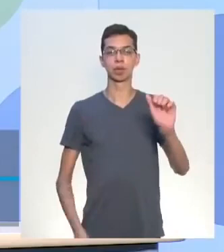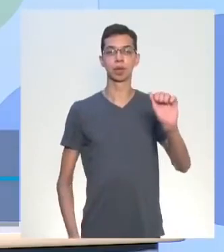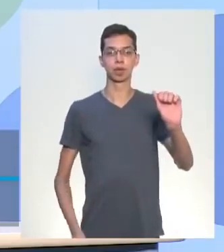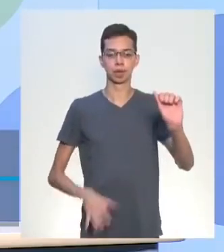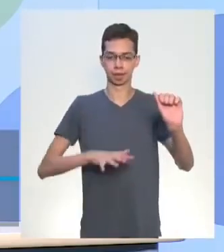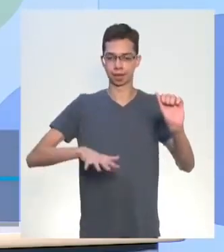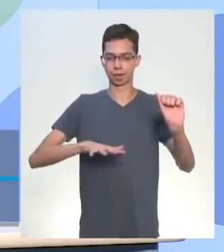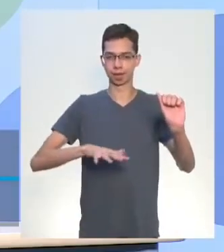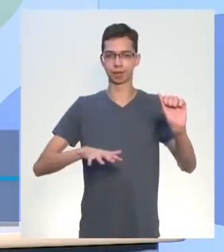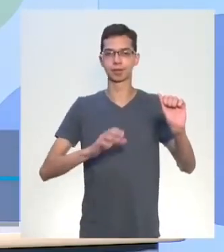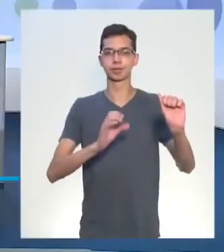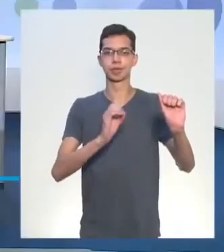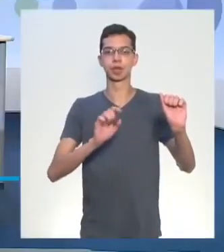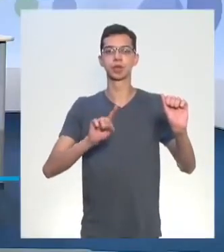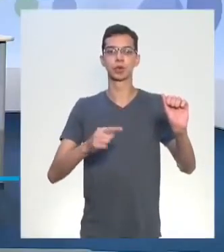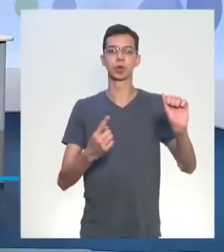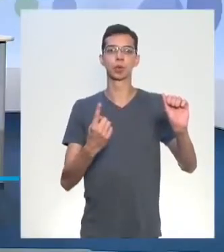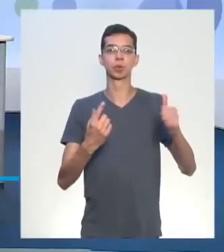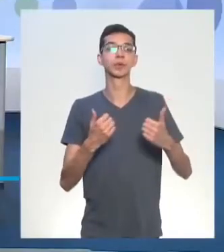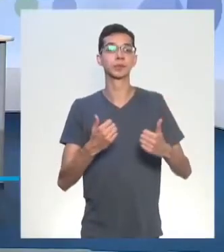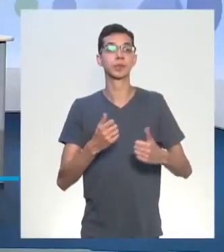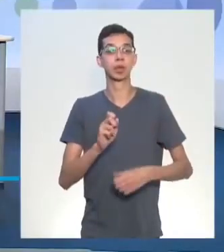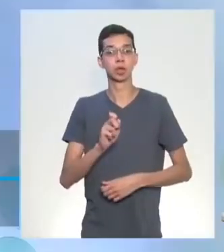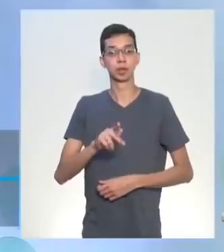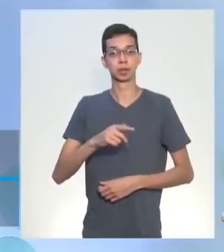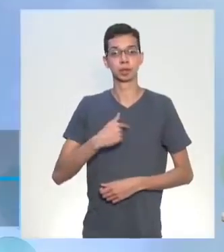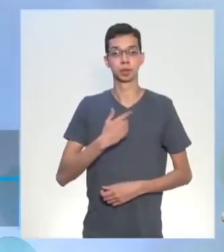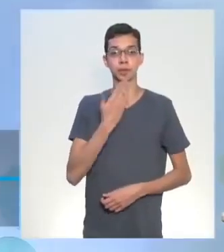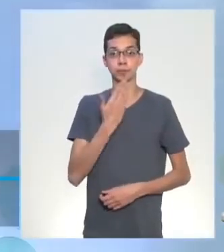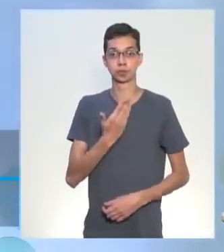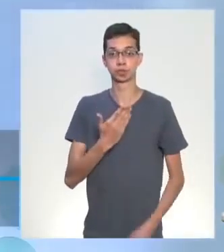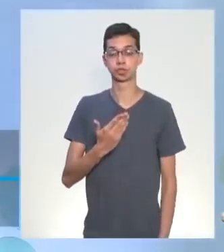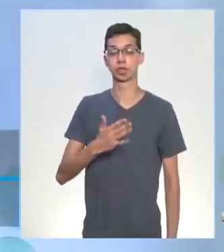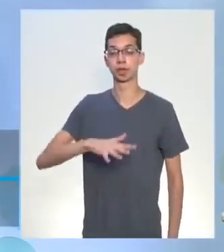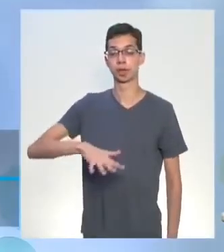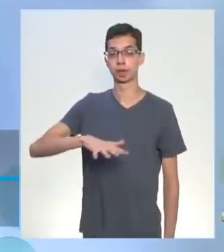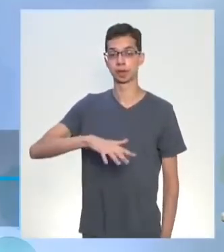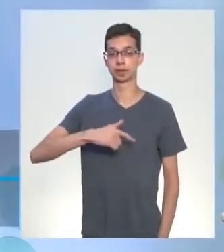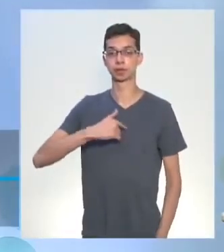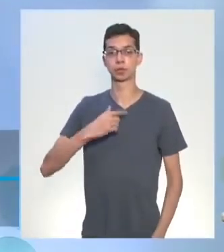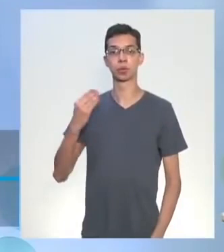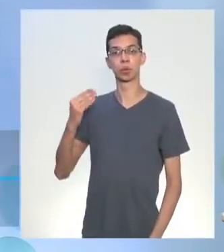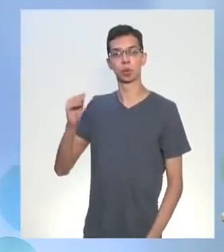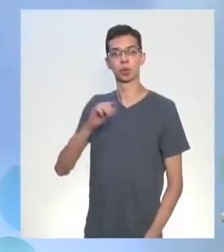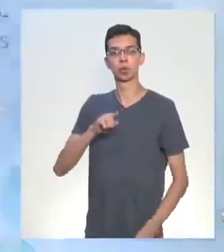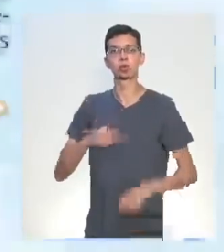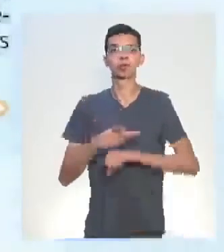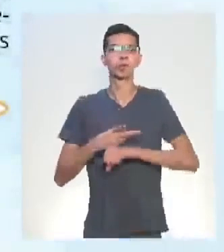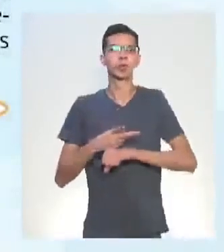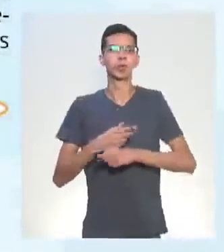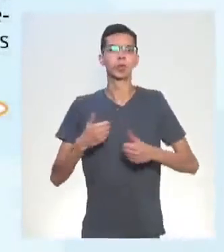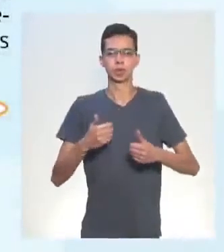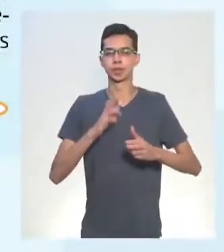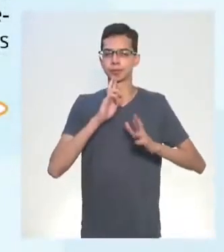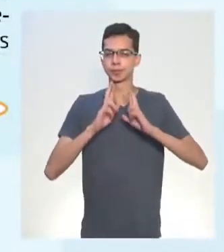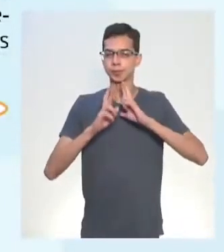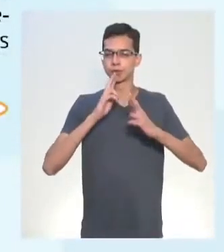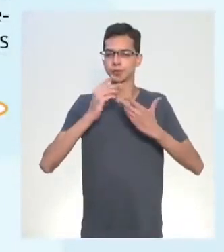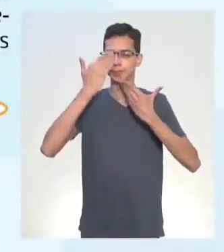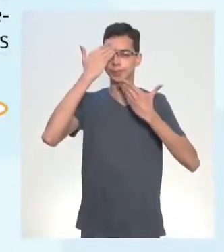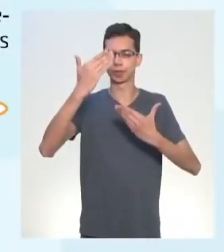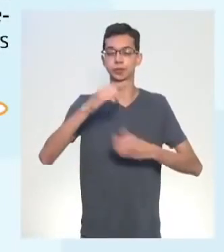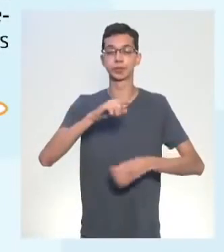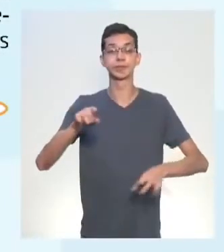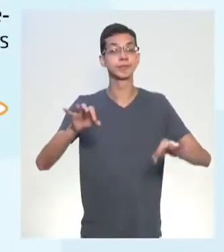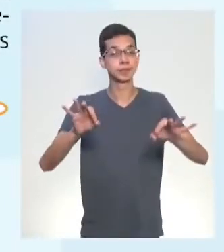Vivi. Então, tá, eu pedi a área, eu coloquei aqui os 2 resultados para vocês que procuraram aí, deram as respostas, muito obrigado. Vocês estão certos,